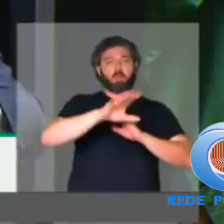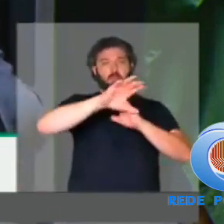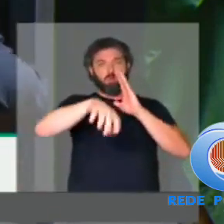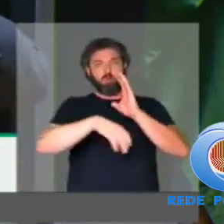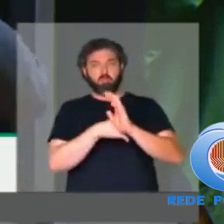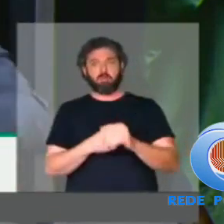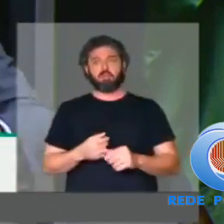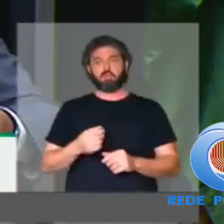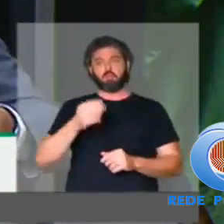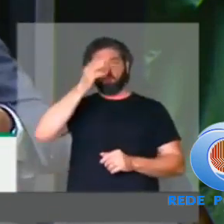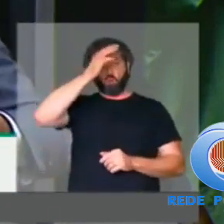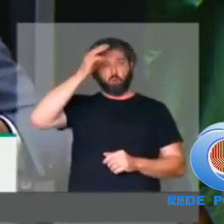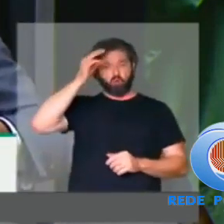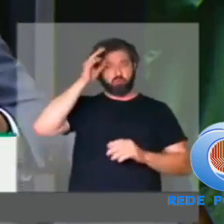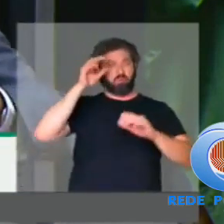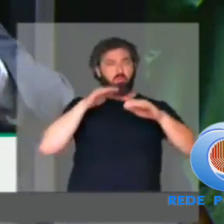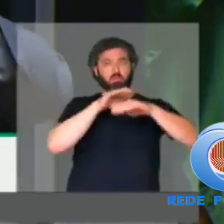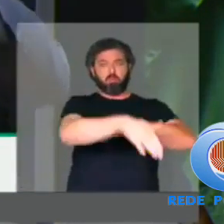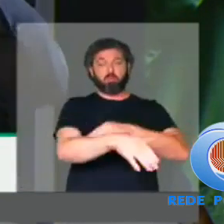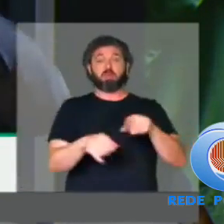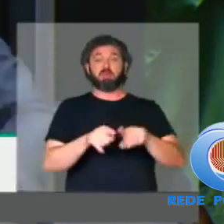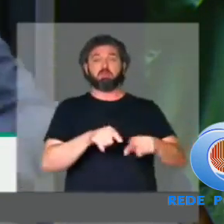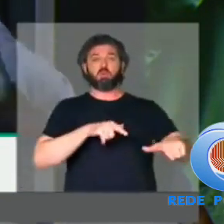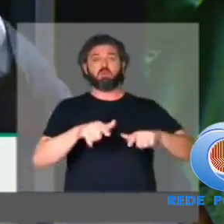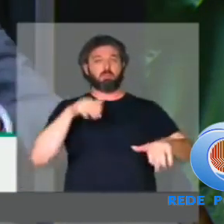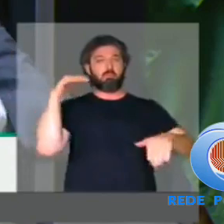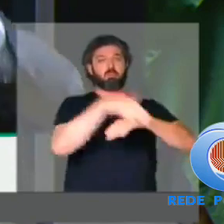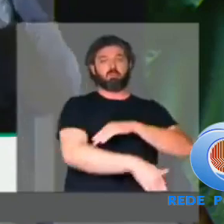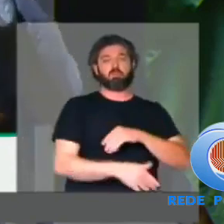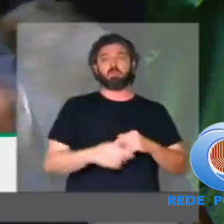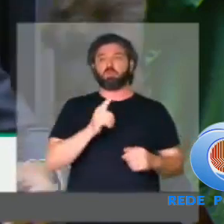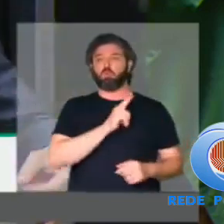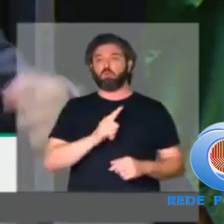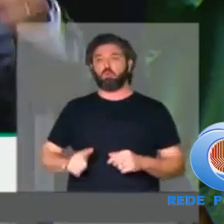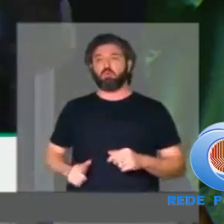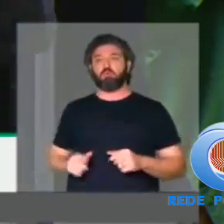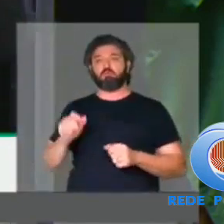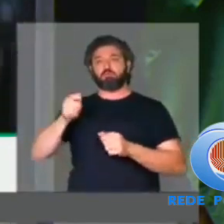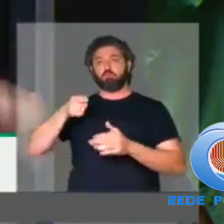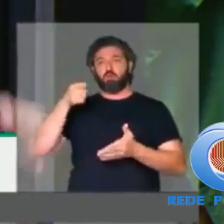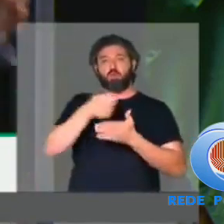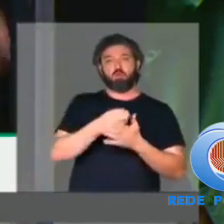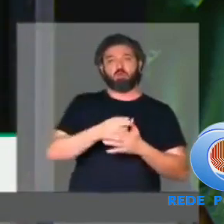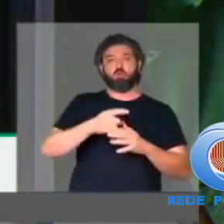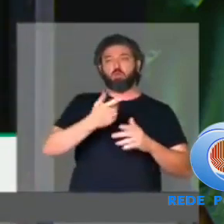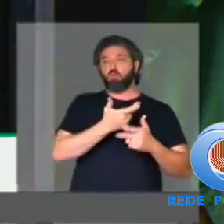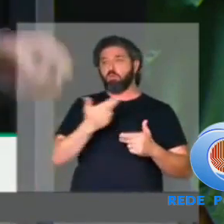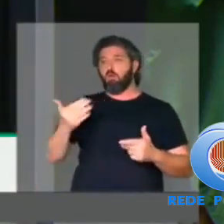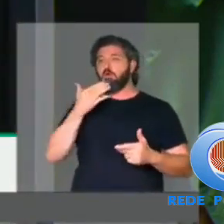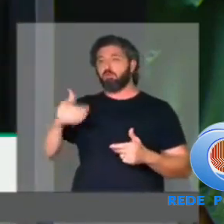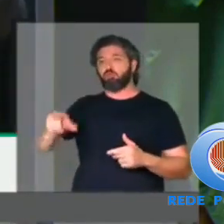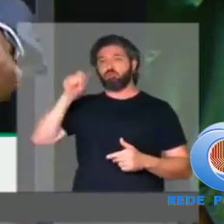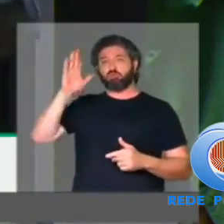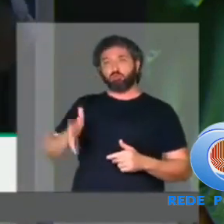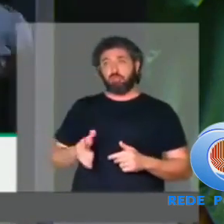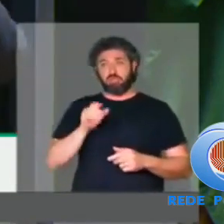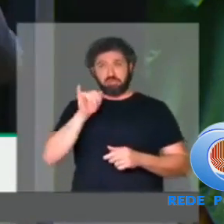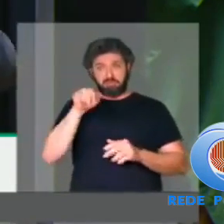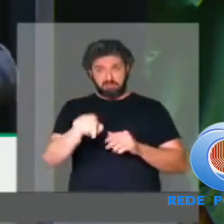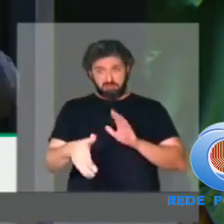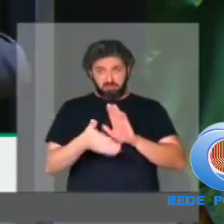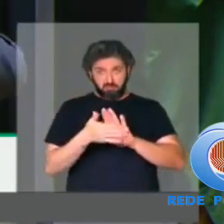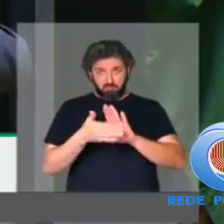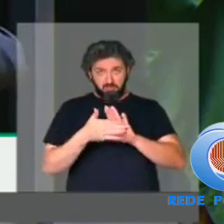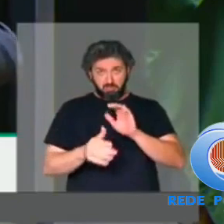o consumidor e o trabalhador, fazendo com que o governo reforce o lado que já escolheu. Se essa